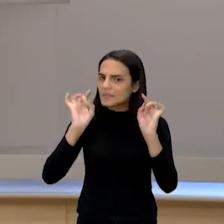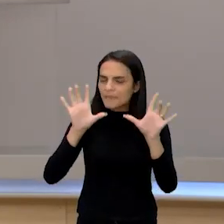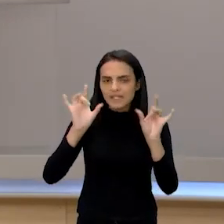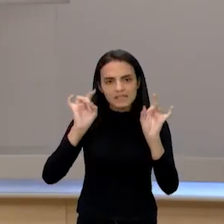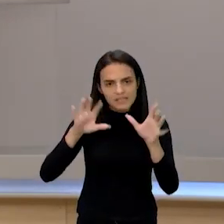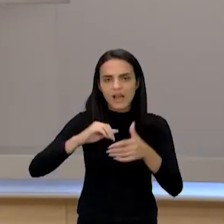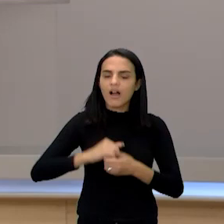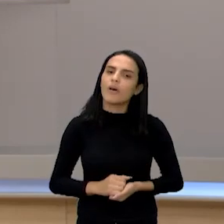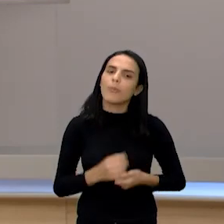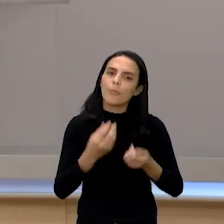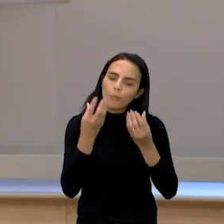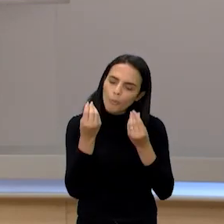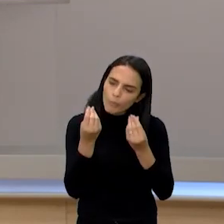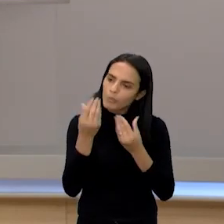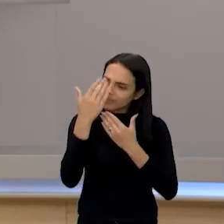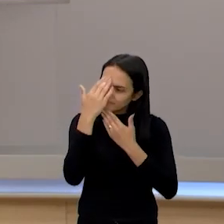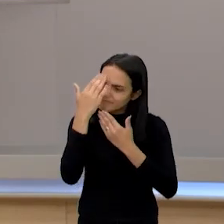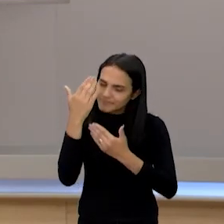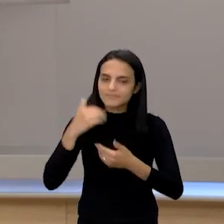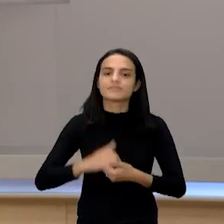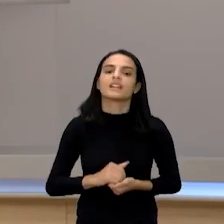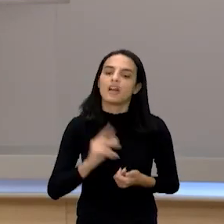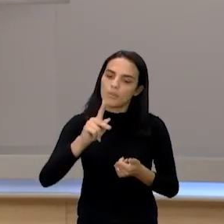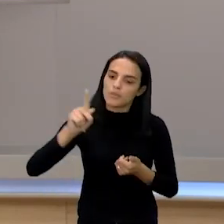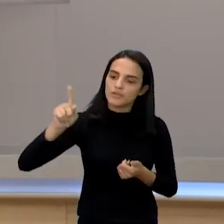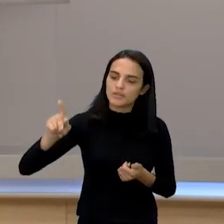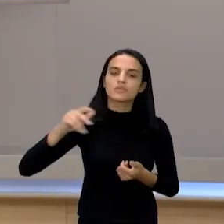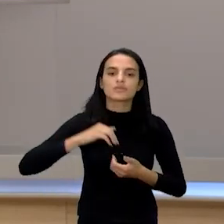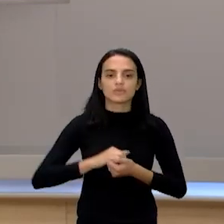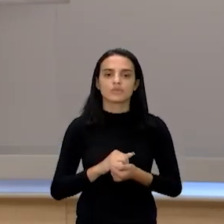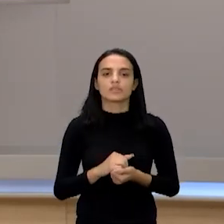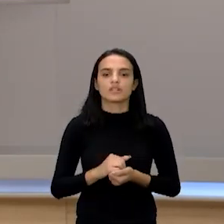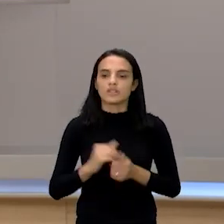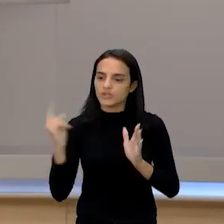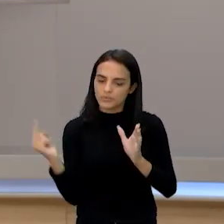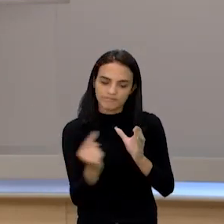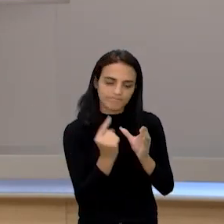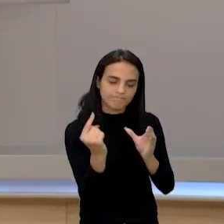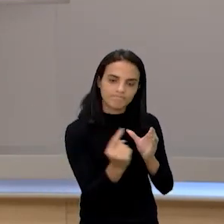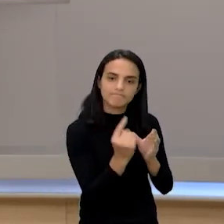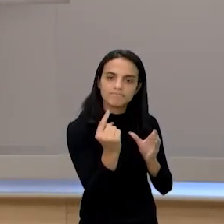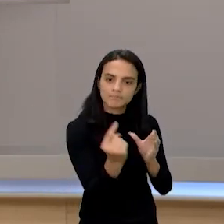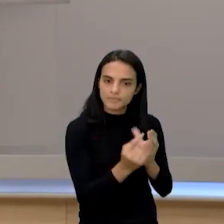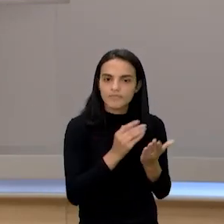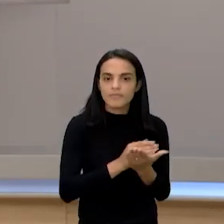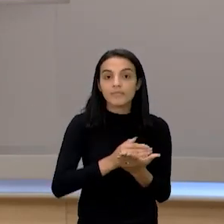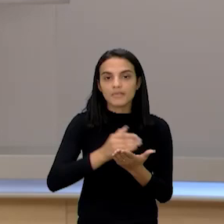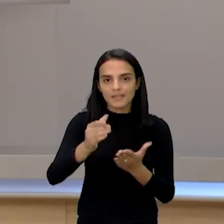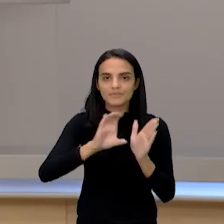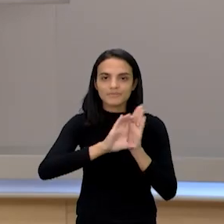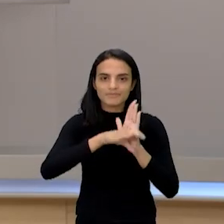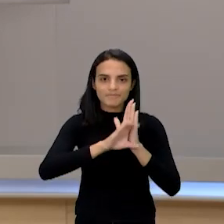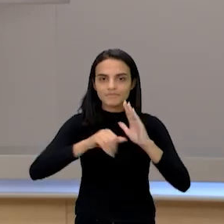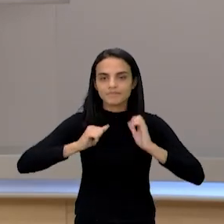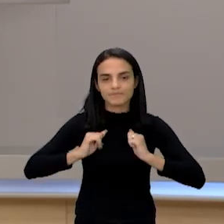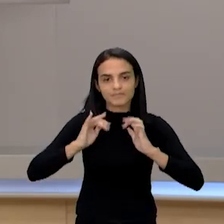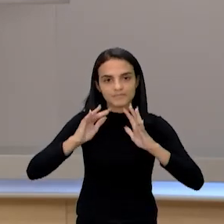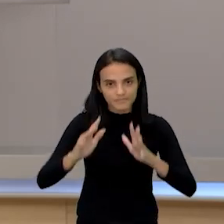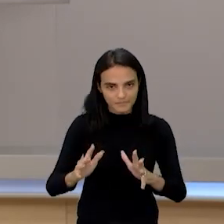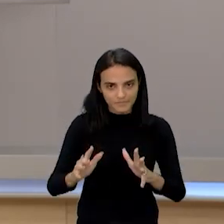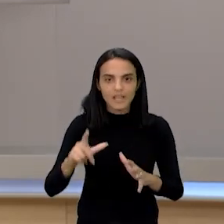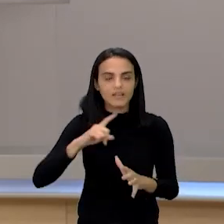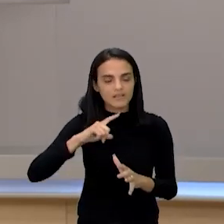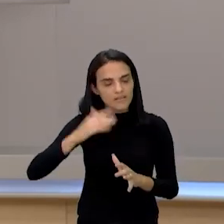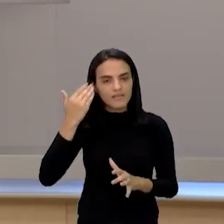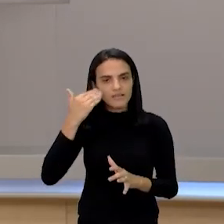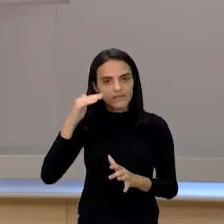que nós, enquanto professores, realizemos esse movimento, né, de inclusão, a começar pelos conceitos atitudinais, de